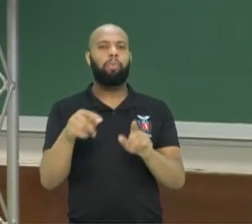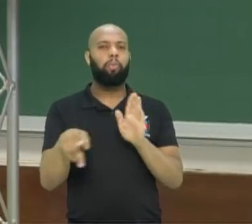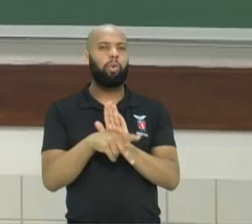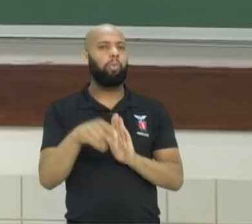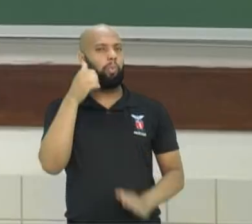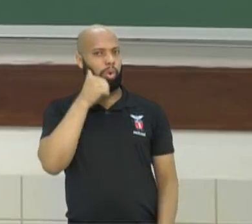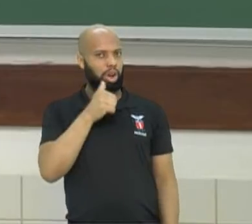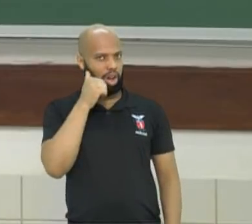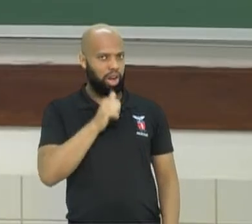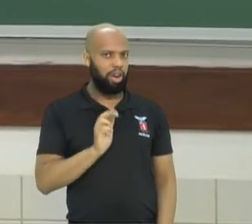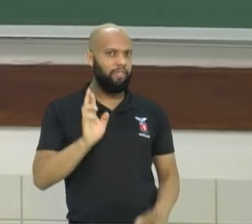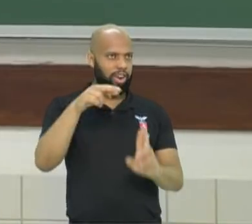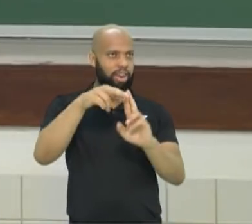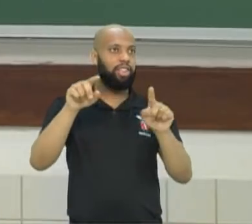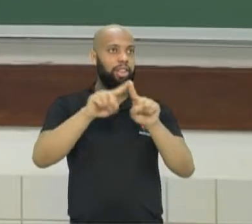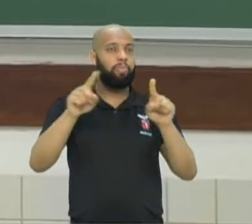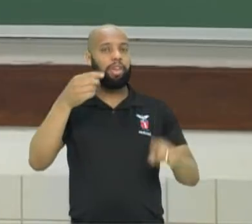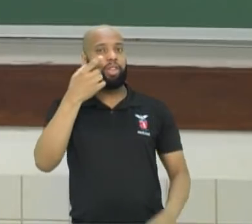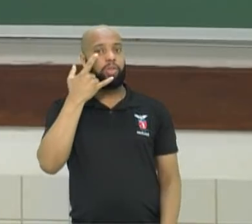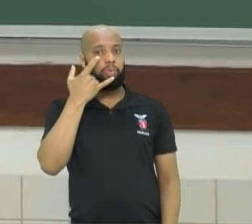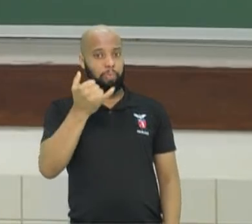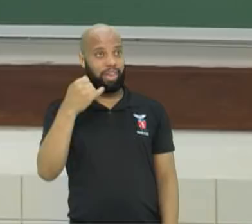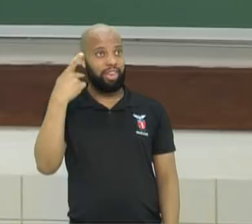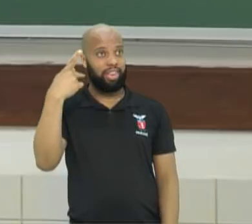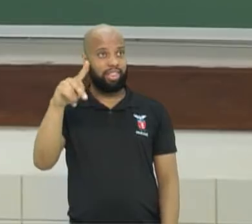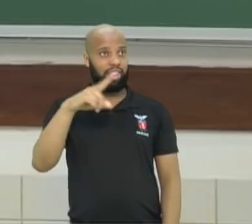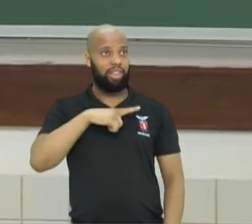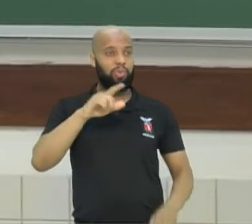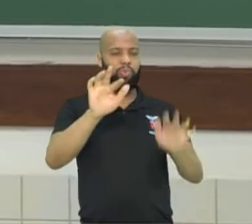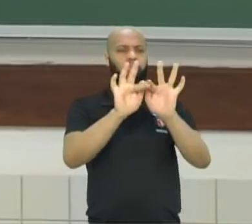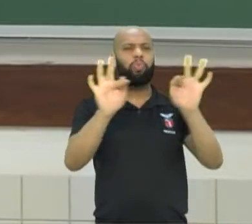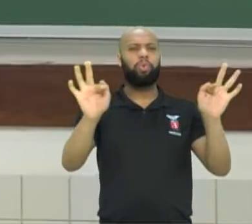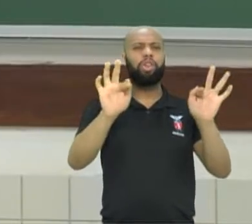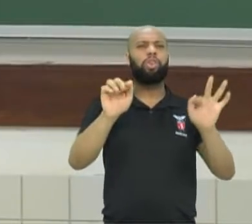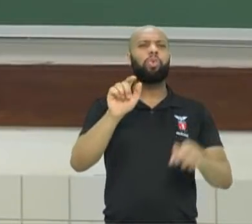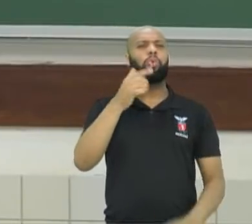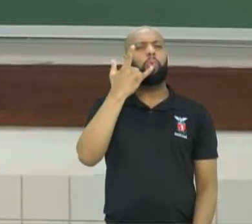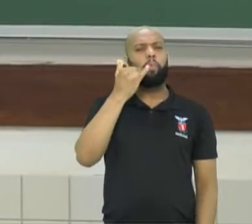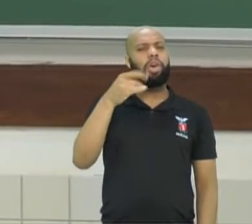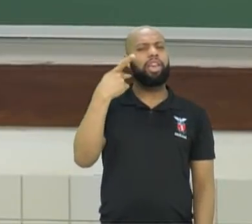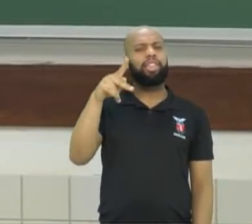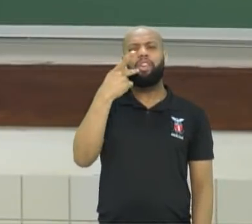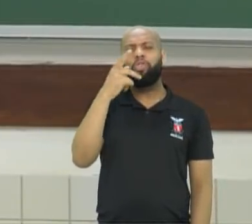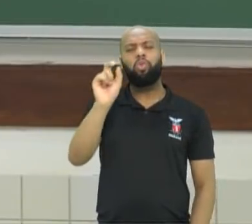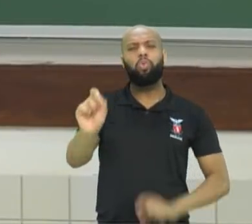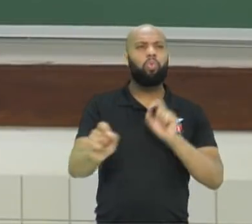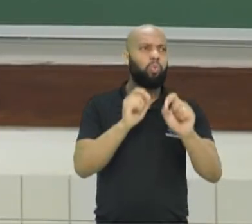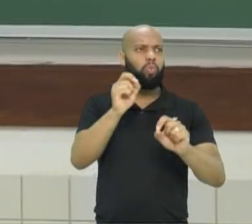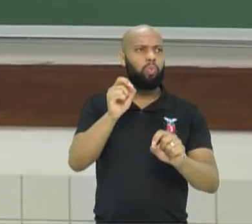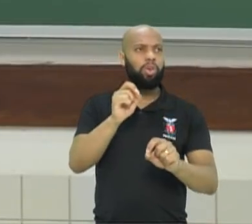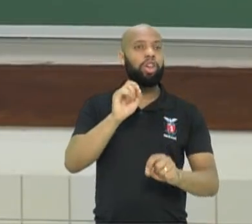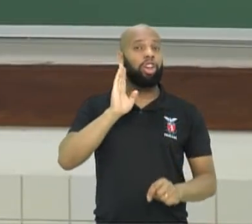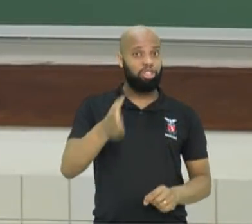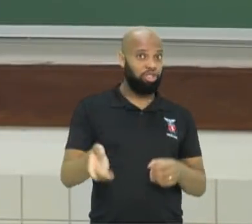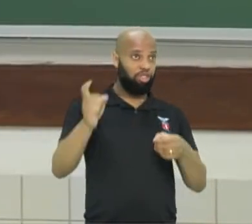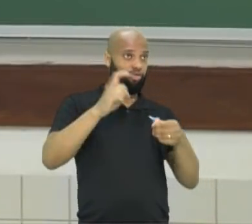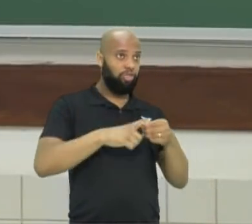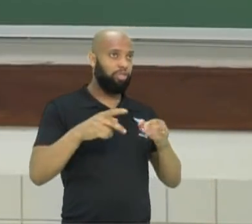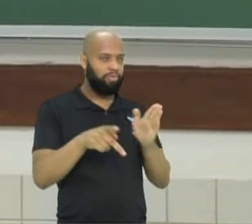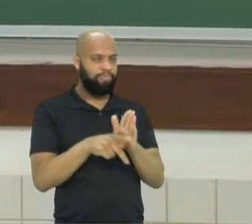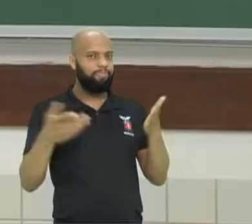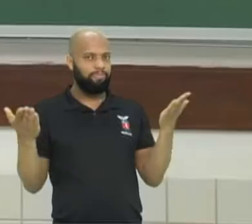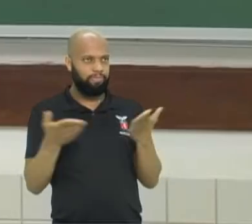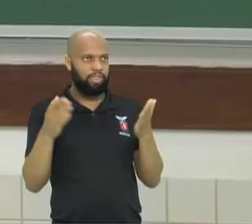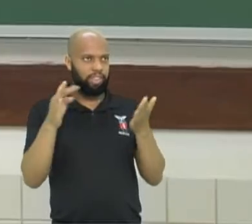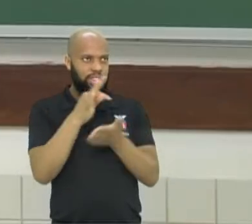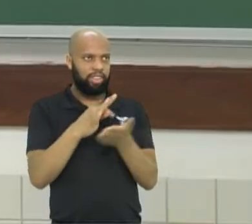o pai dela, ele tem essa frasezinha aqui, ó. O que o pai dela diz para ela? Presta atenção, a gente já vai voltar nessa partezinha do